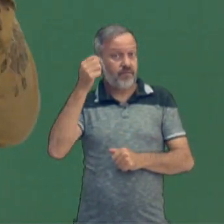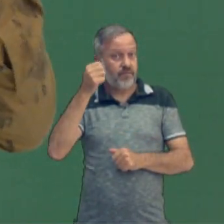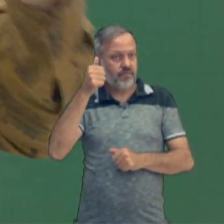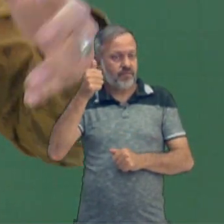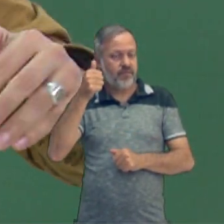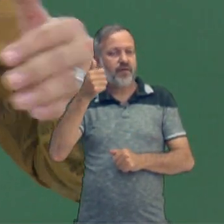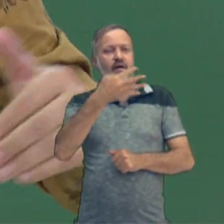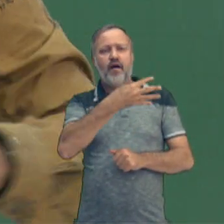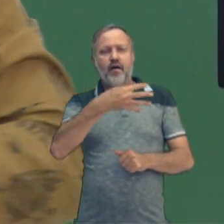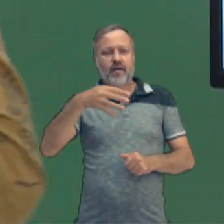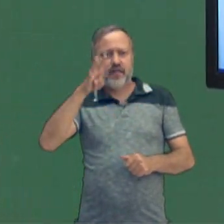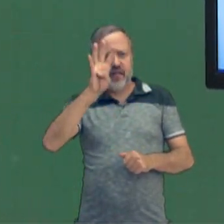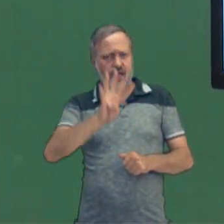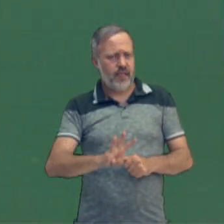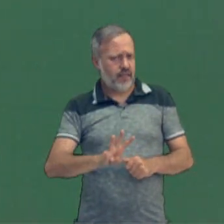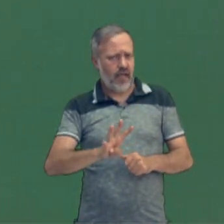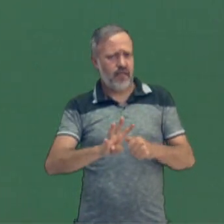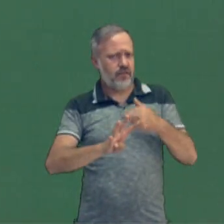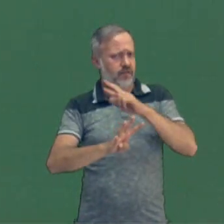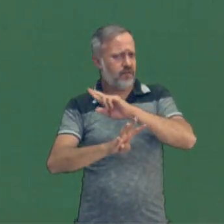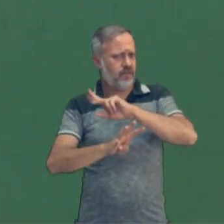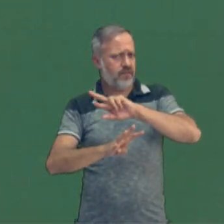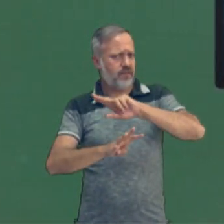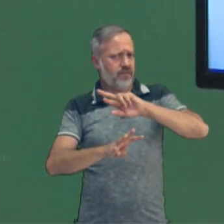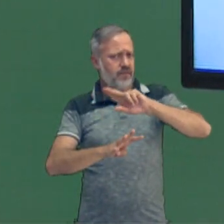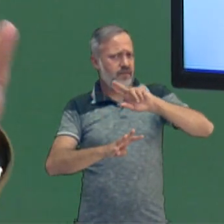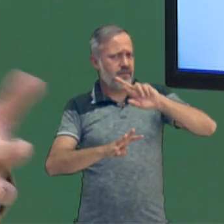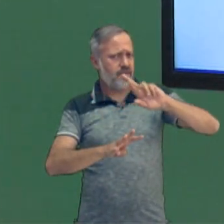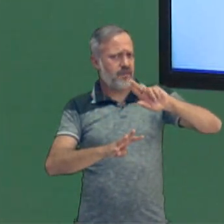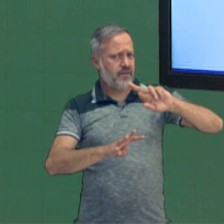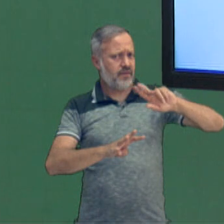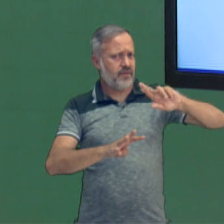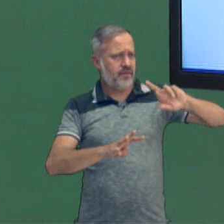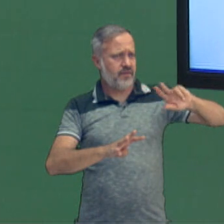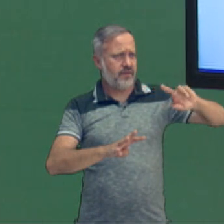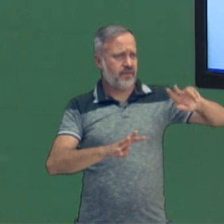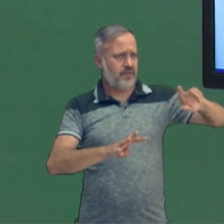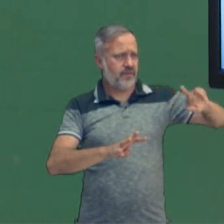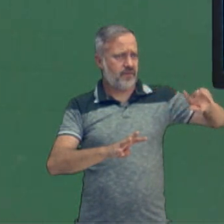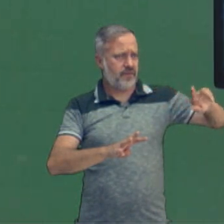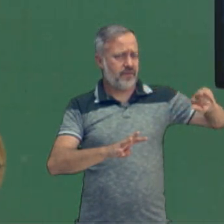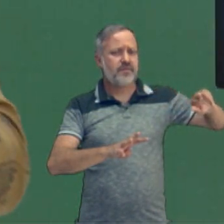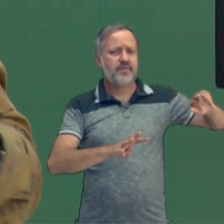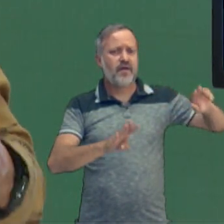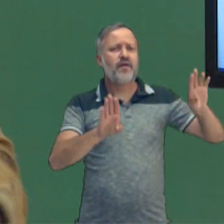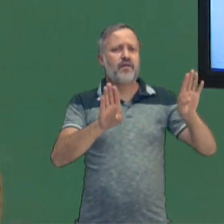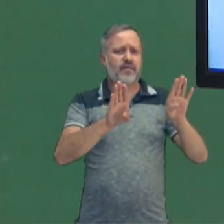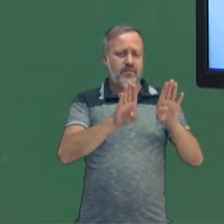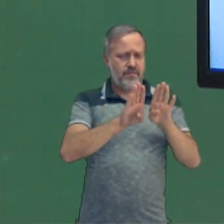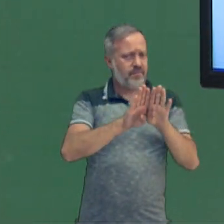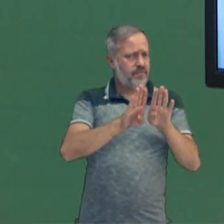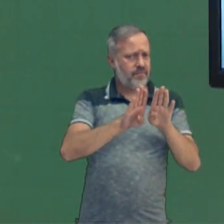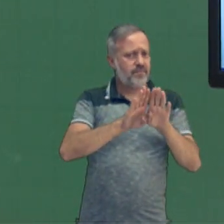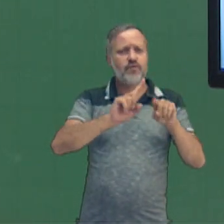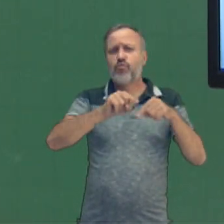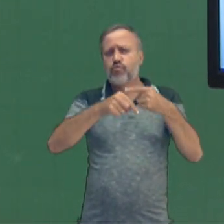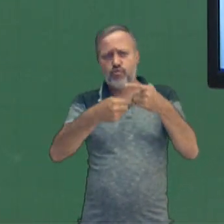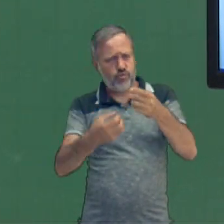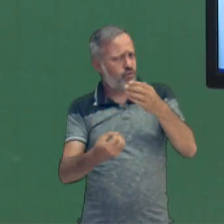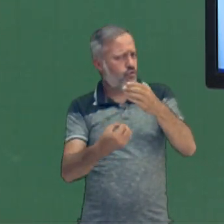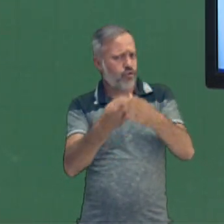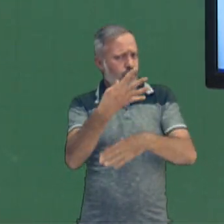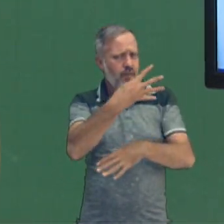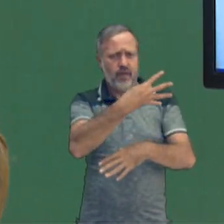de calendário maia, calendário chinês, calendário judaico, falamos de calendário islâmico,